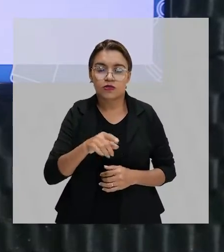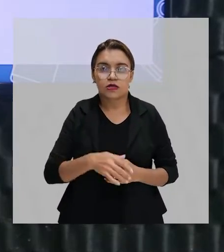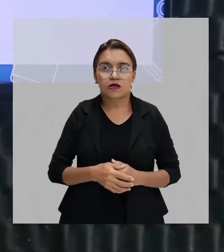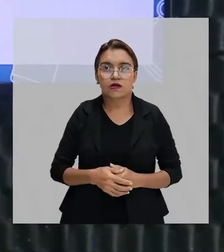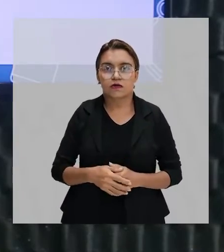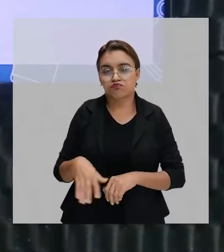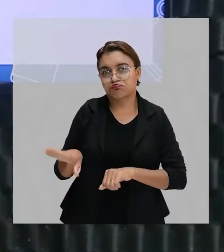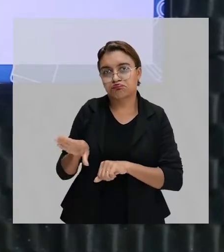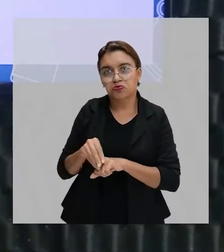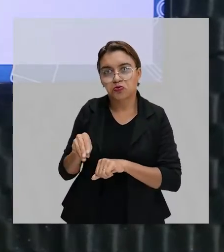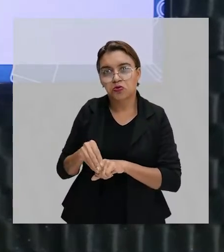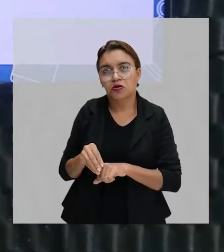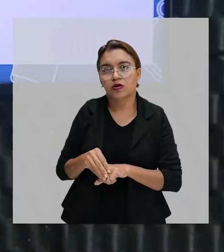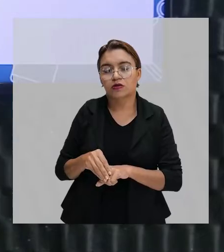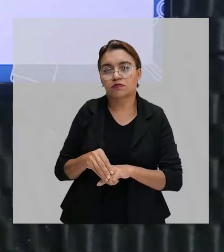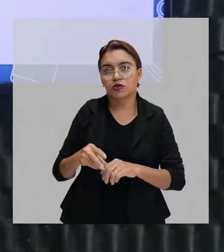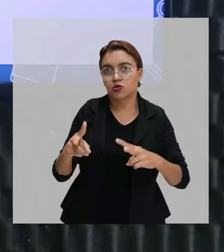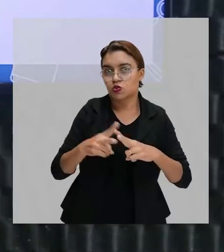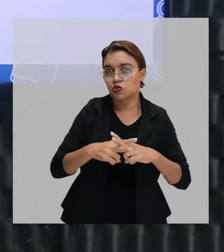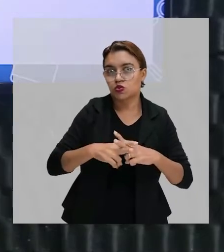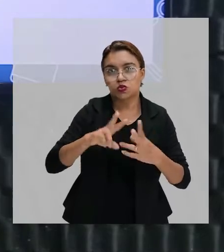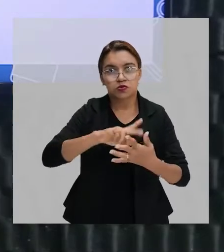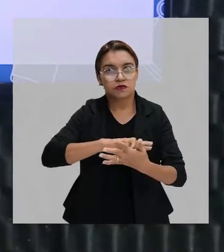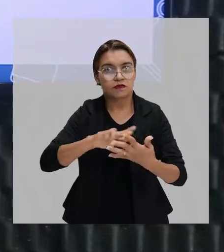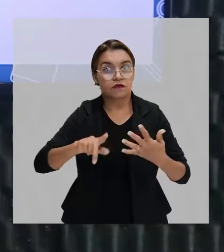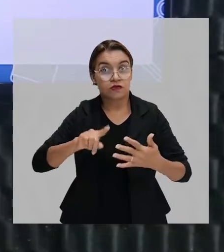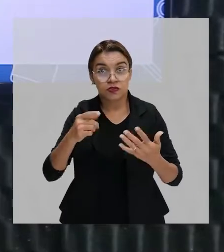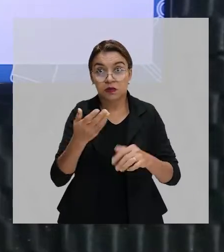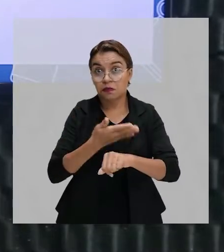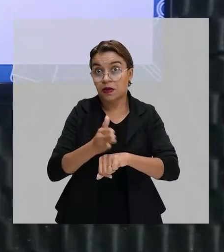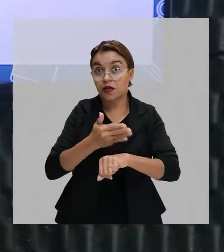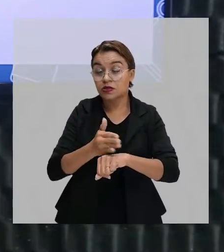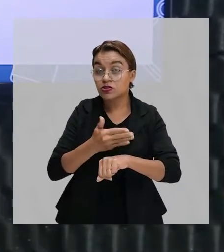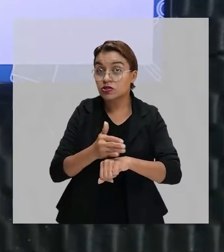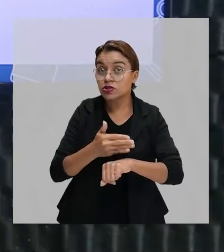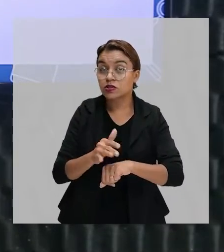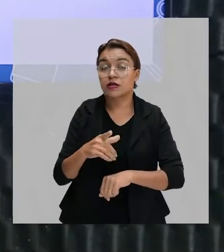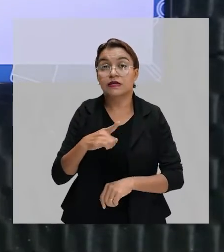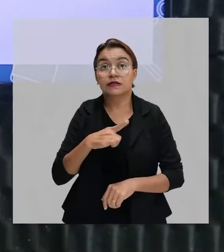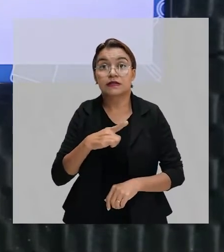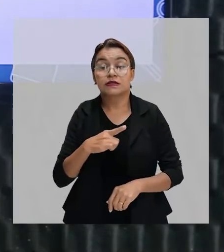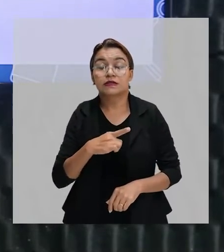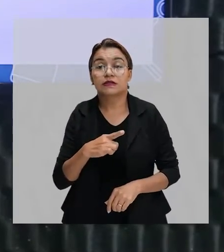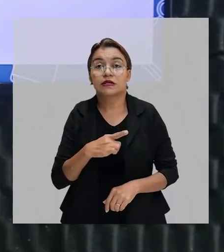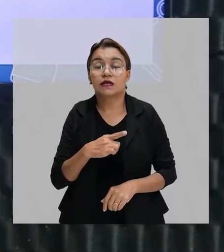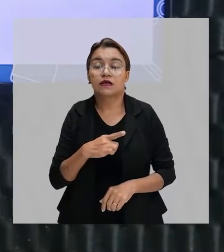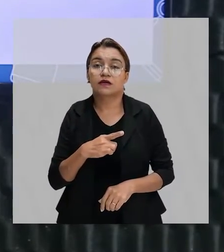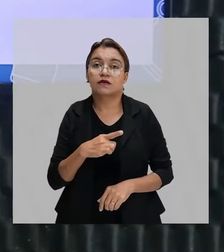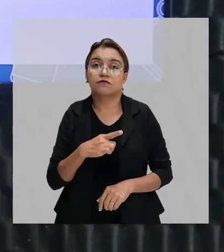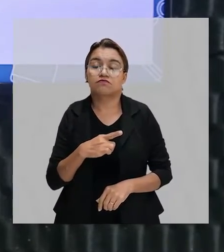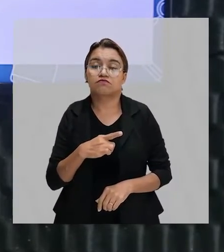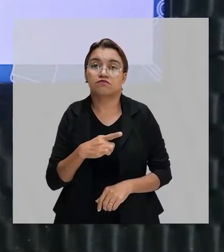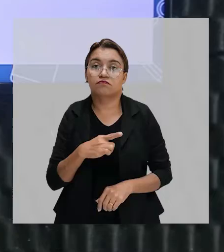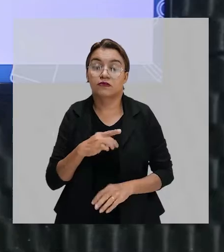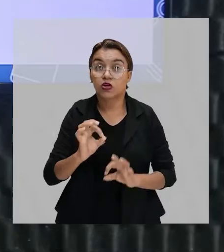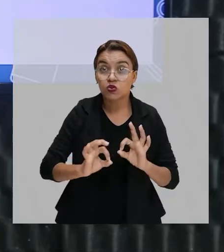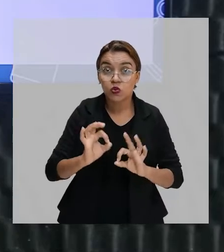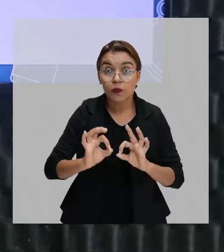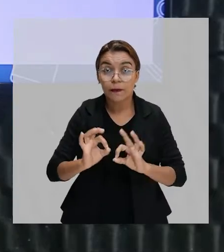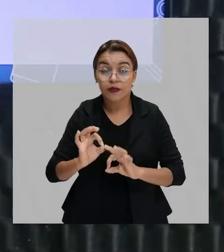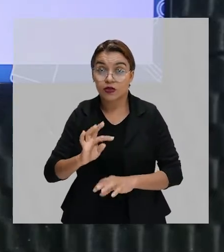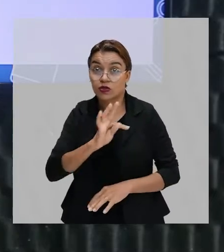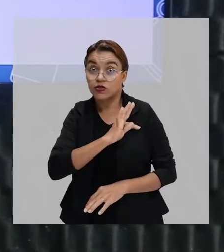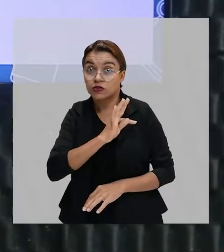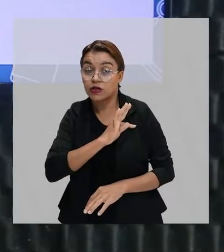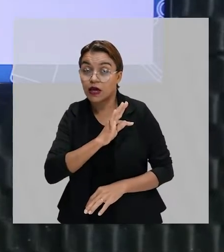de um conhecimento de alguma arte marcial de algumas você é praticante você tem contém domínio de determinado a técnica